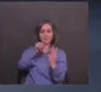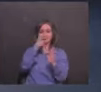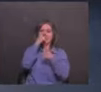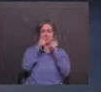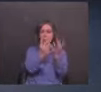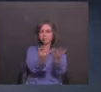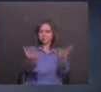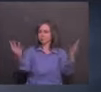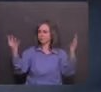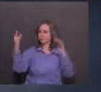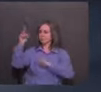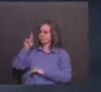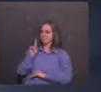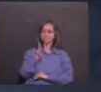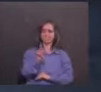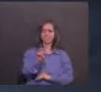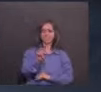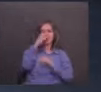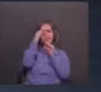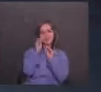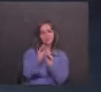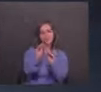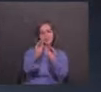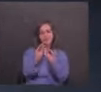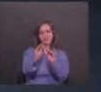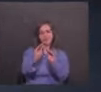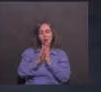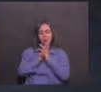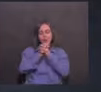orar, crer e amar.